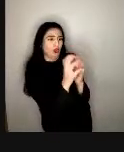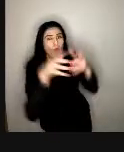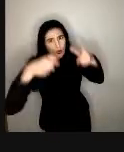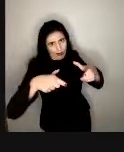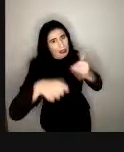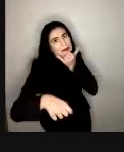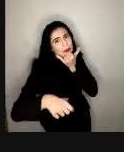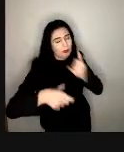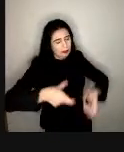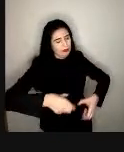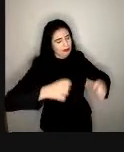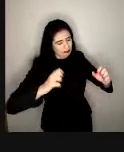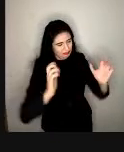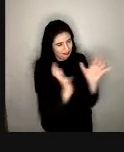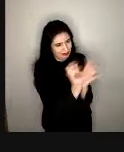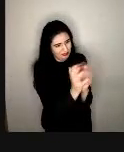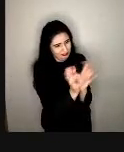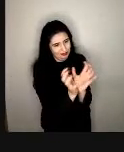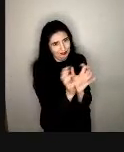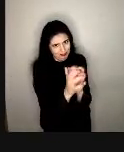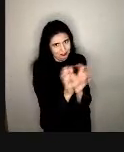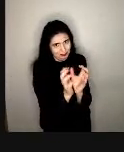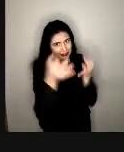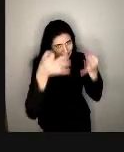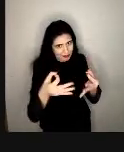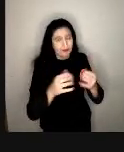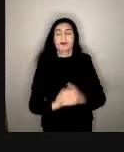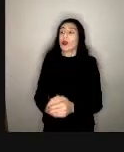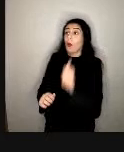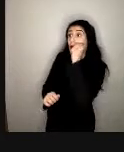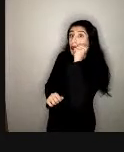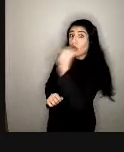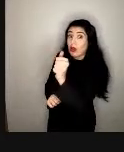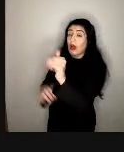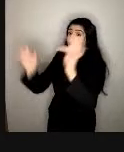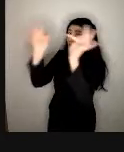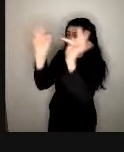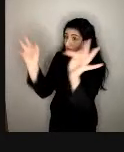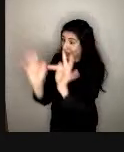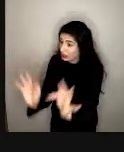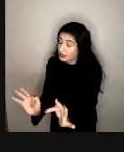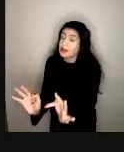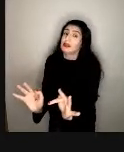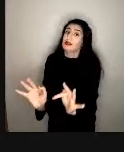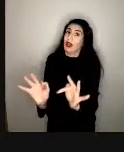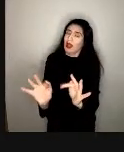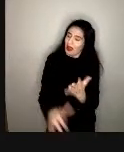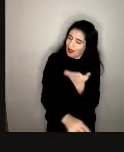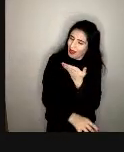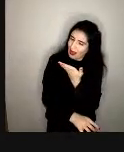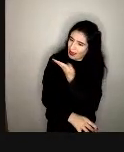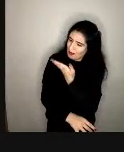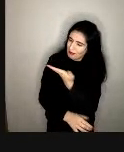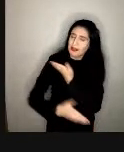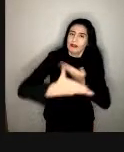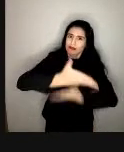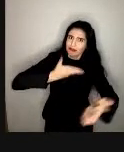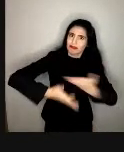mesmo assim eu vou ser uma mulher feliz. Então nós viramos amigos, e elas viraram nossas